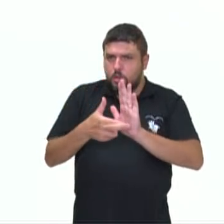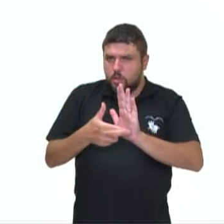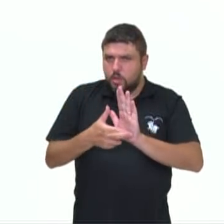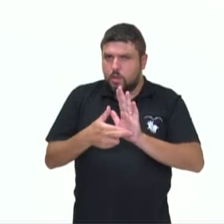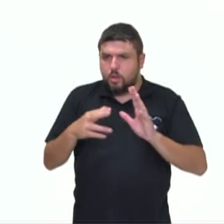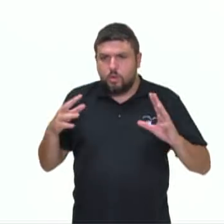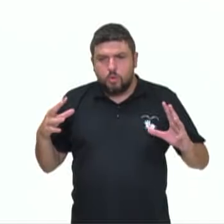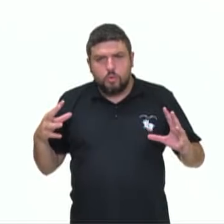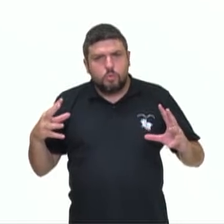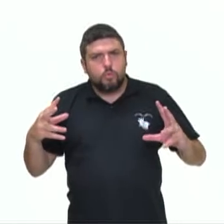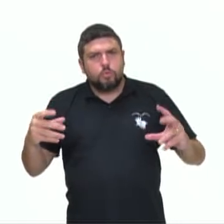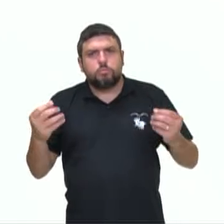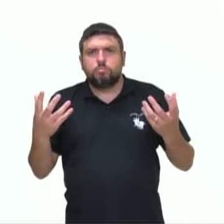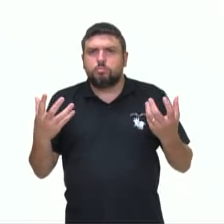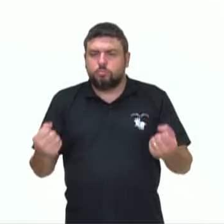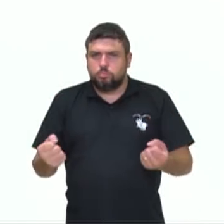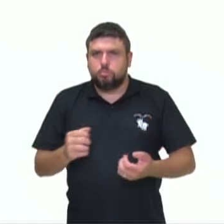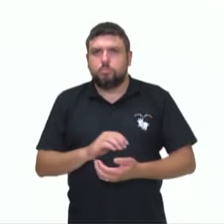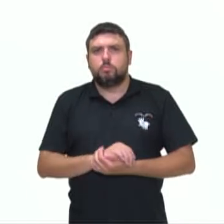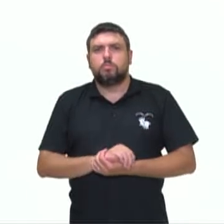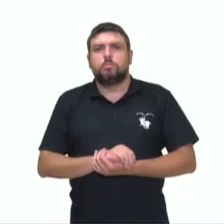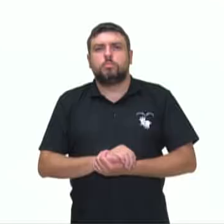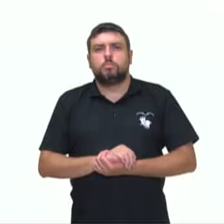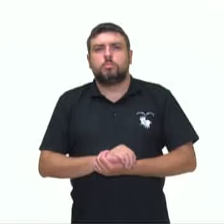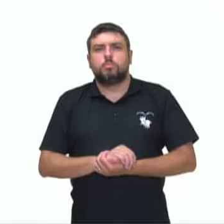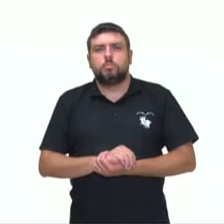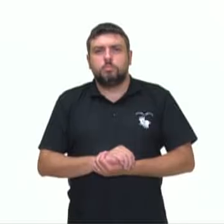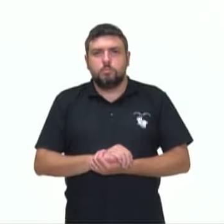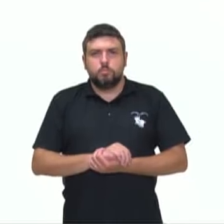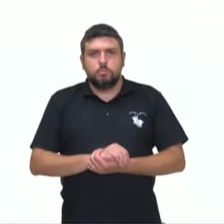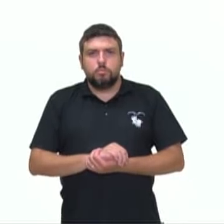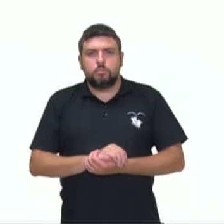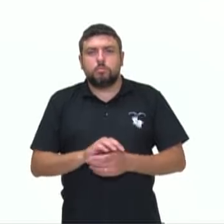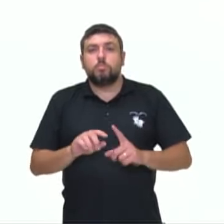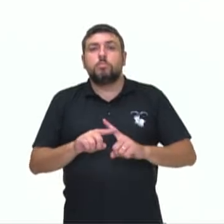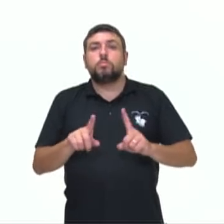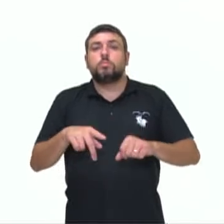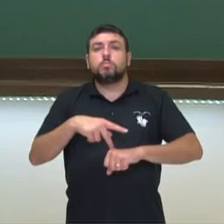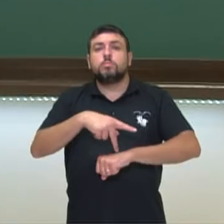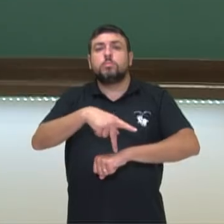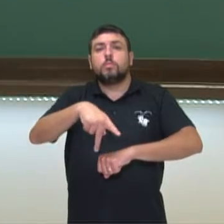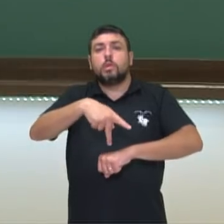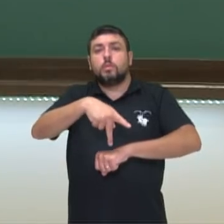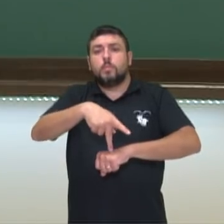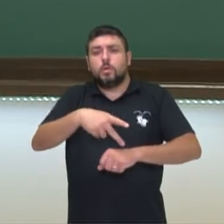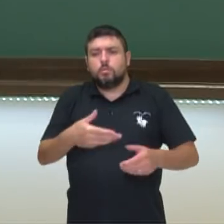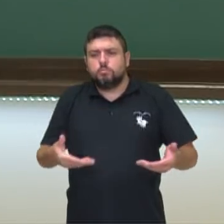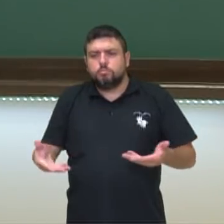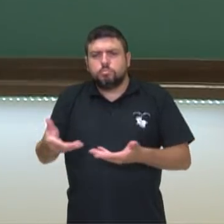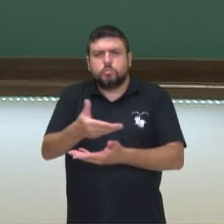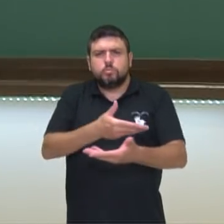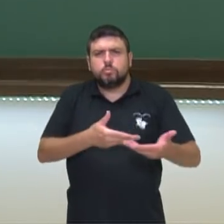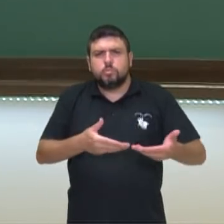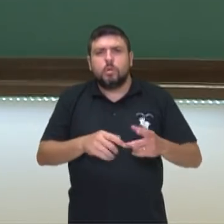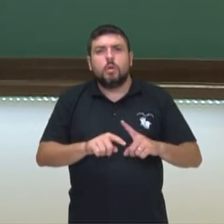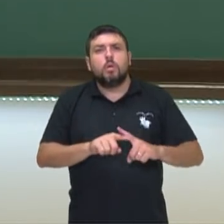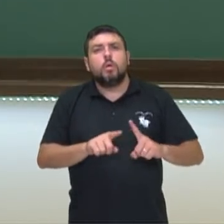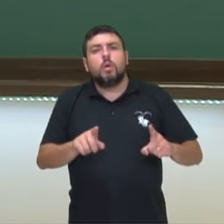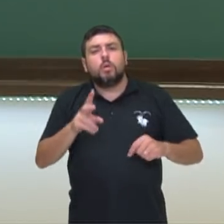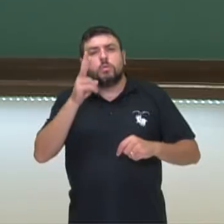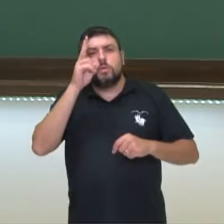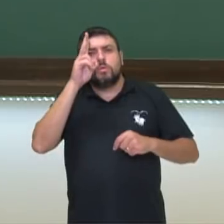daquele grupo, tá ok? Mas e as relações entre os países? Como elas foram se dando ao longo do tempo, ao